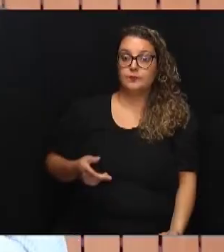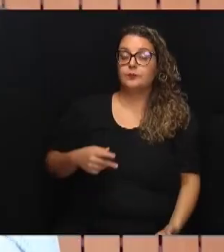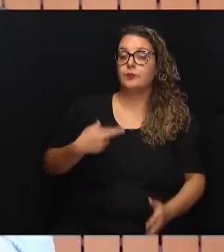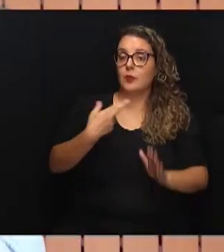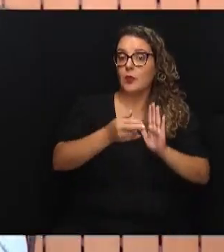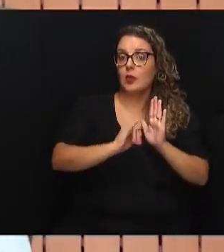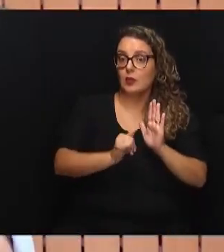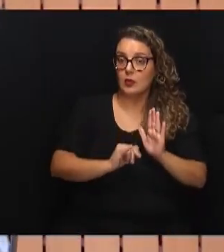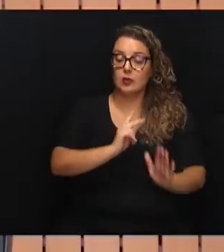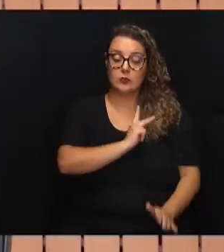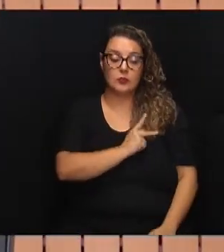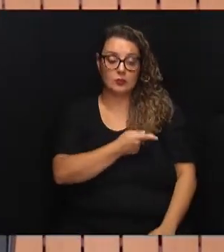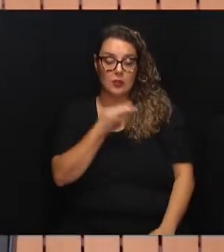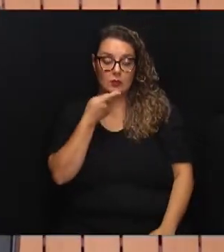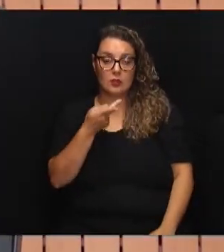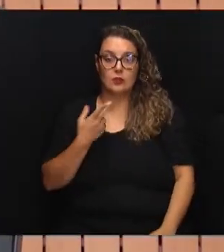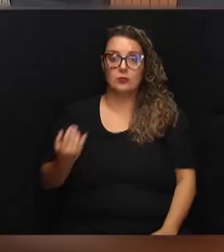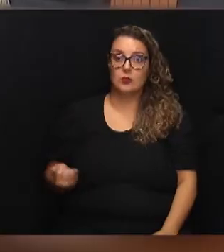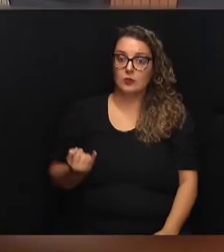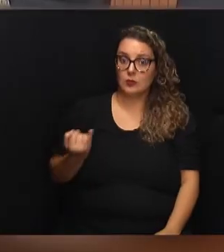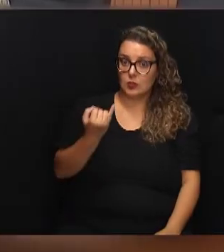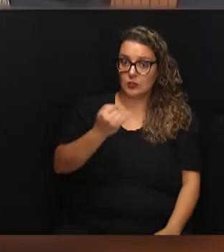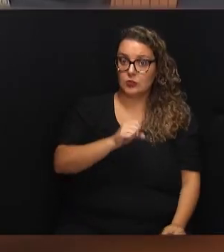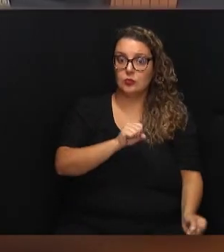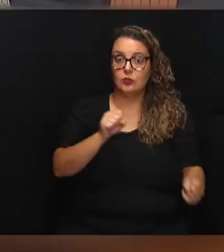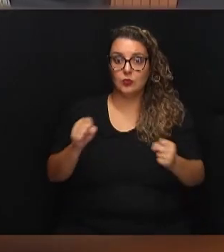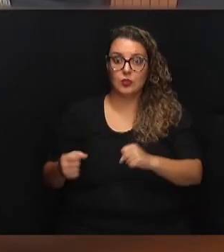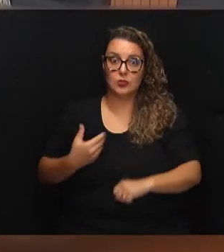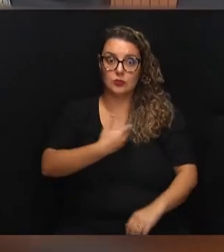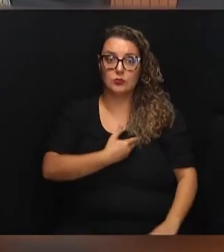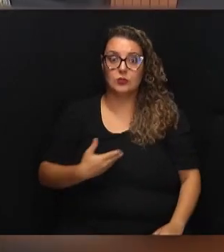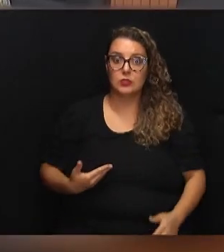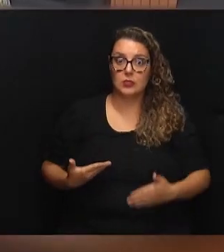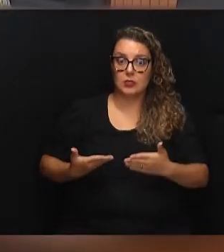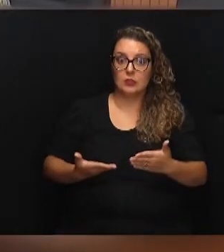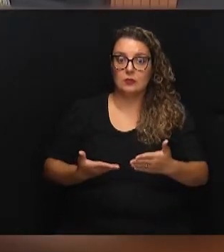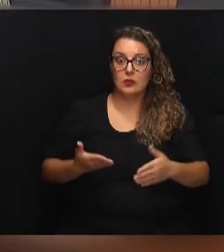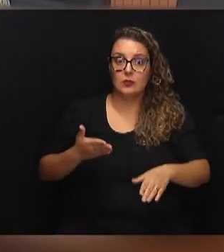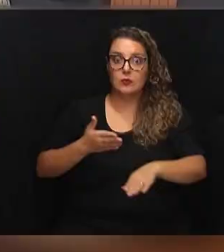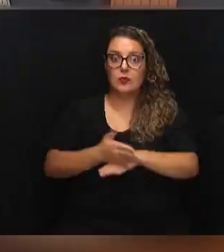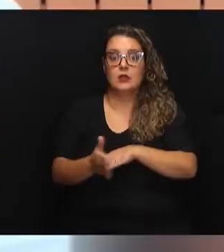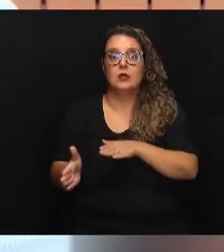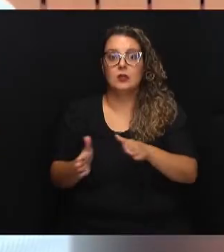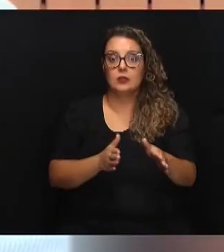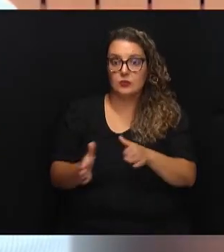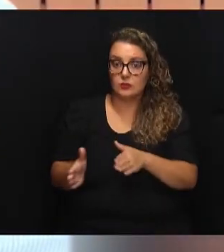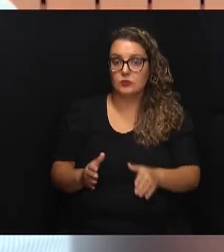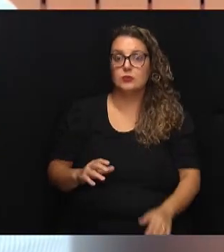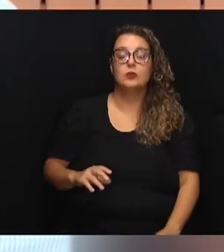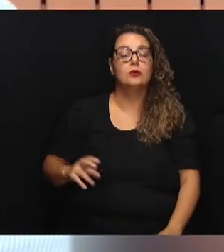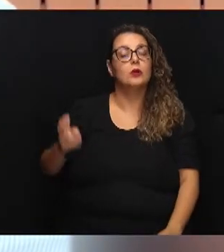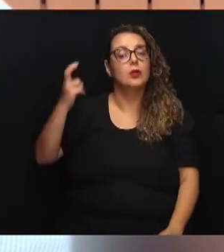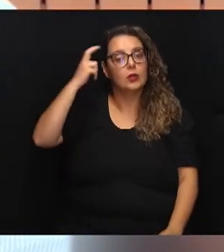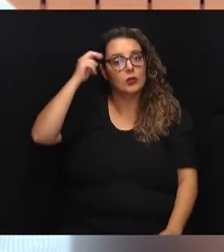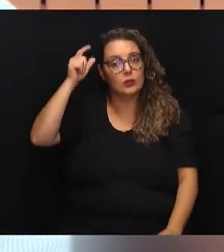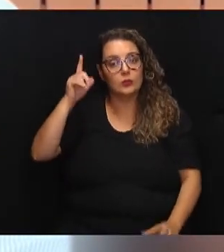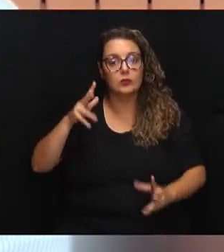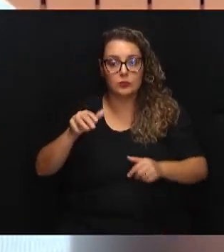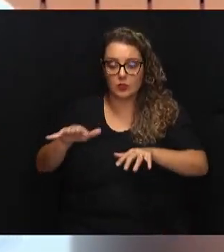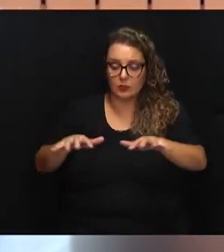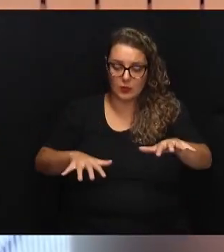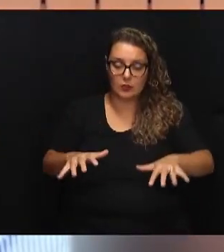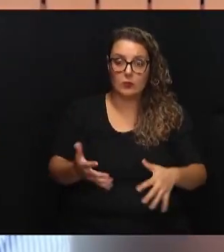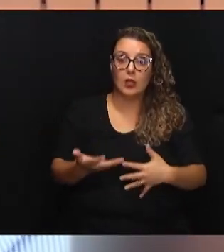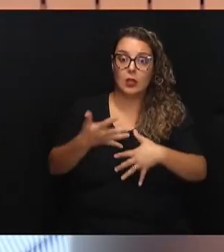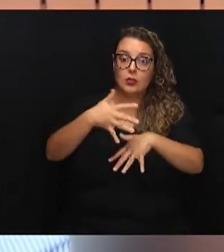comissão, Haddad destacou a importância do poder público levar o acesso à cultura para todas as regiões da cidade.